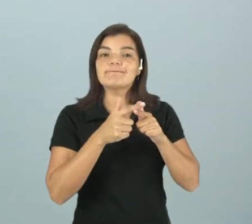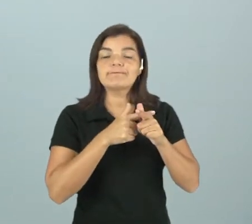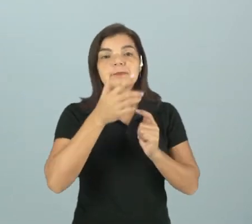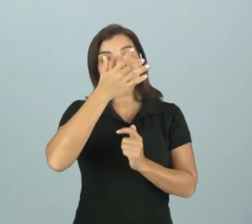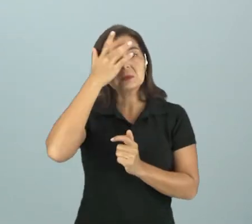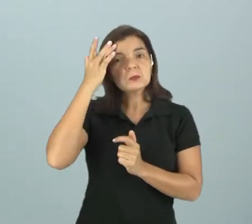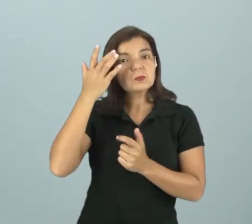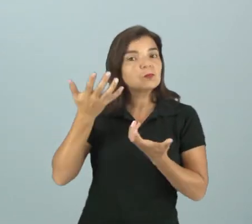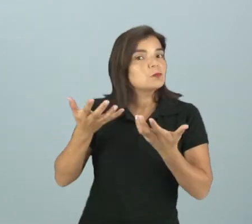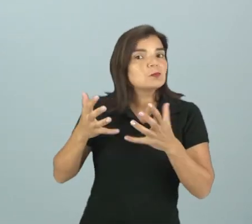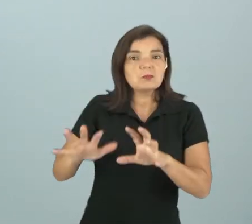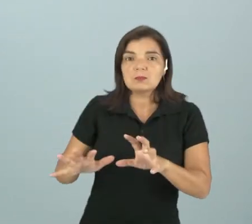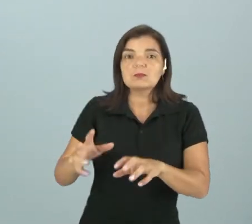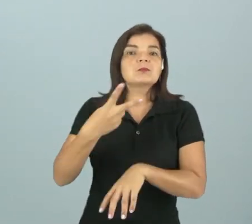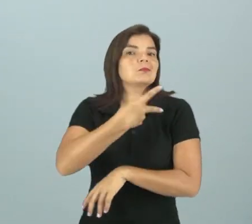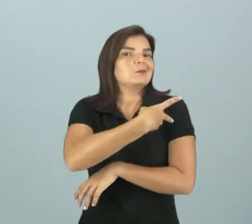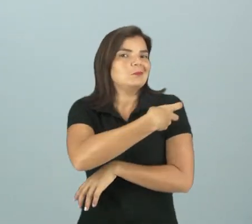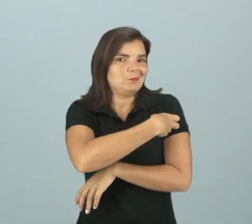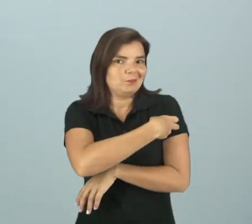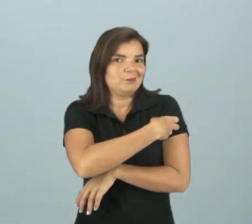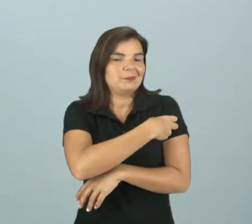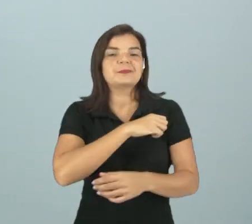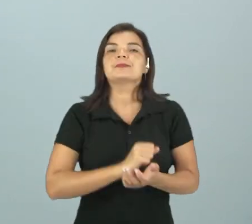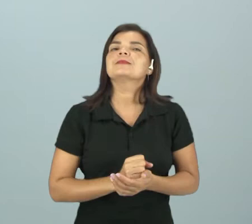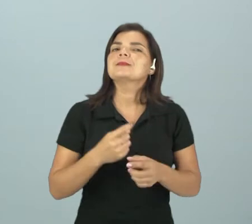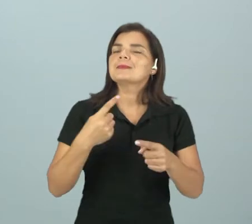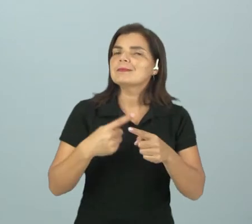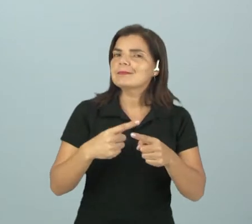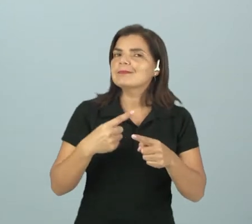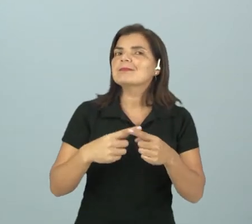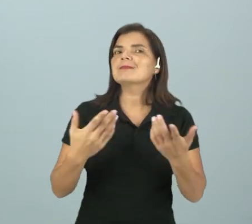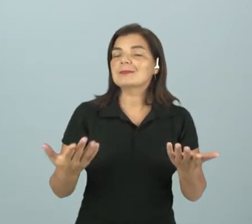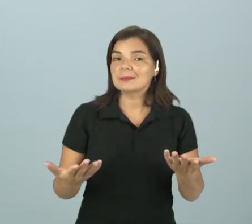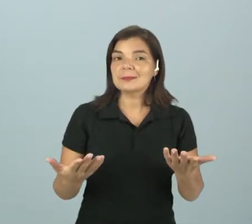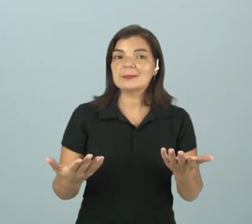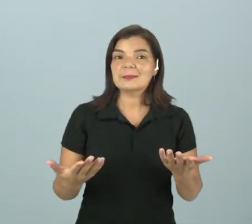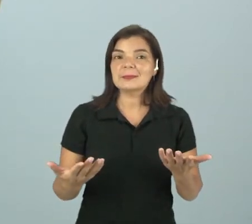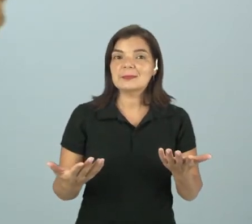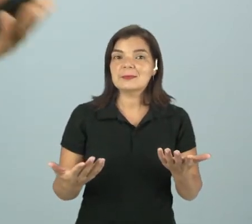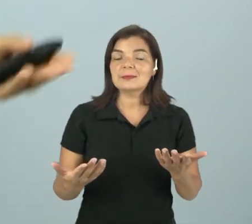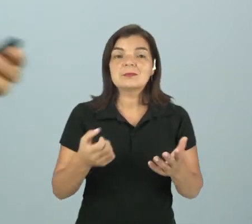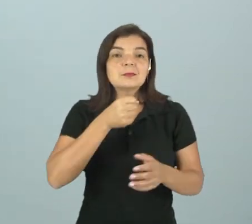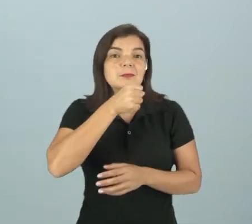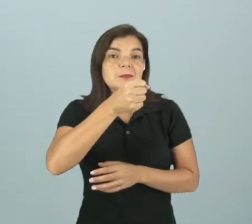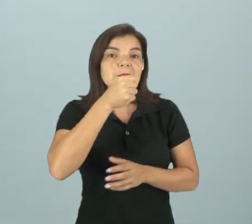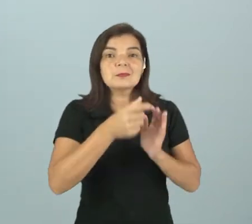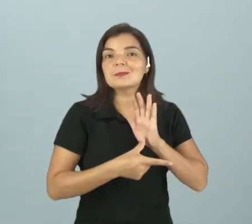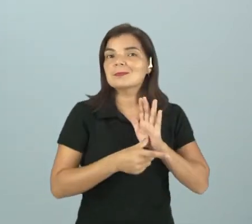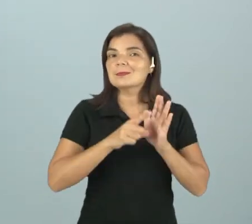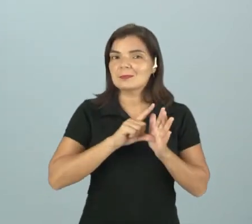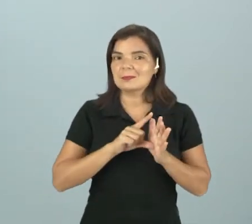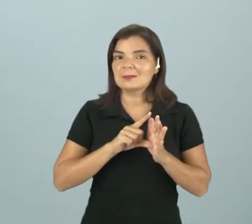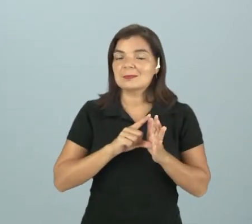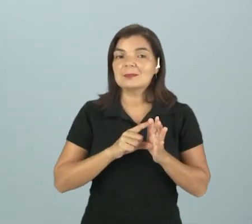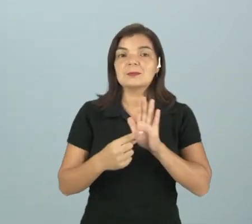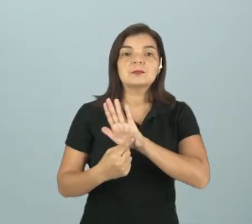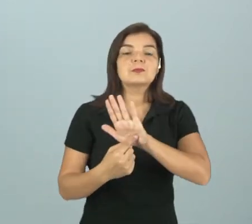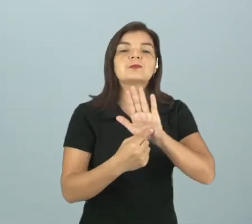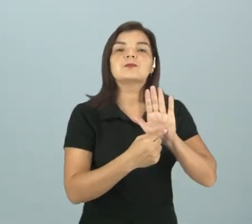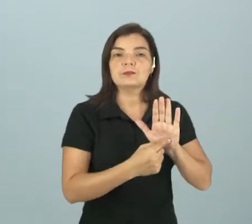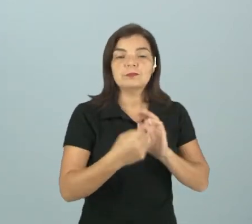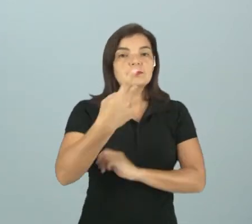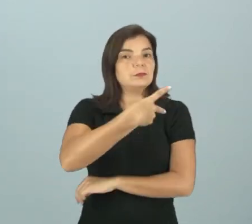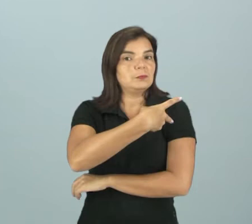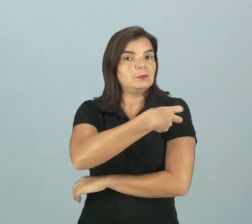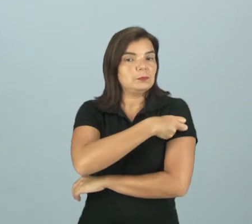As pessoas não quererem tomar a vacina é uma consequência das reportagens anteriores que mostravam